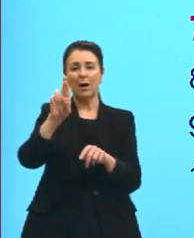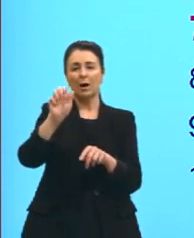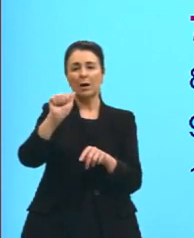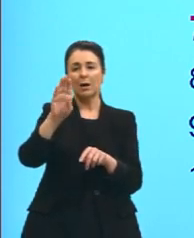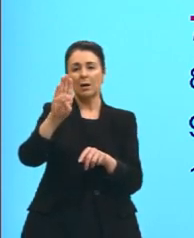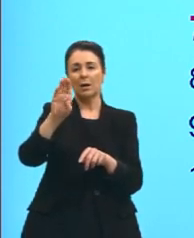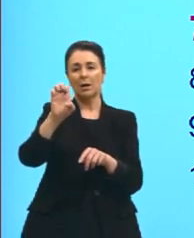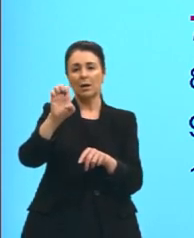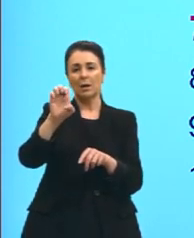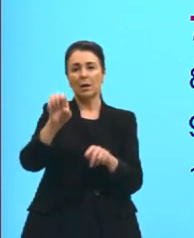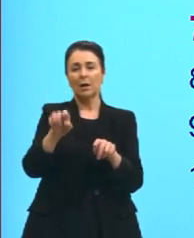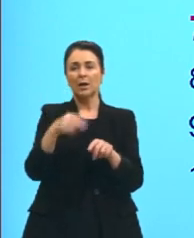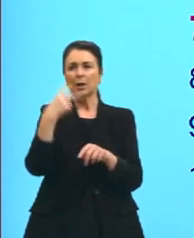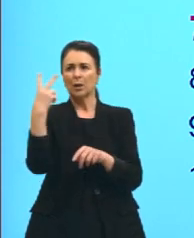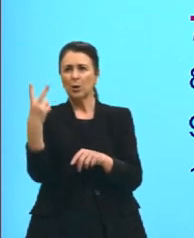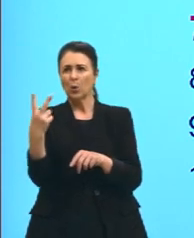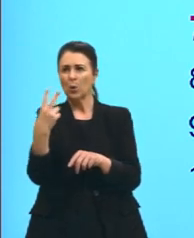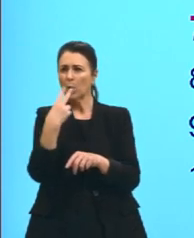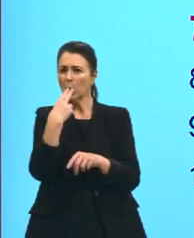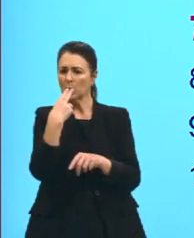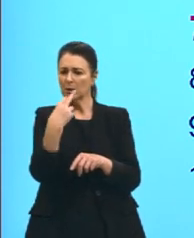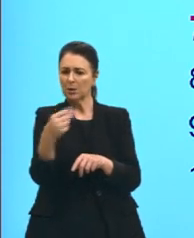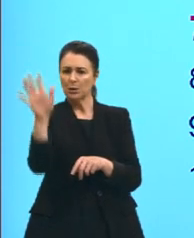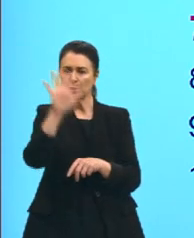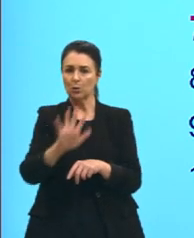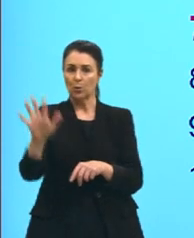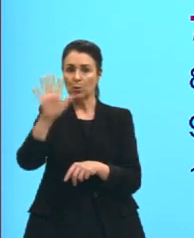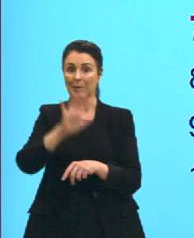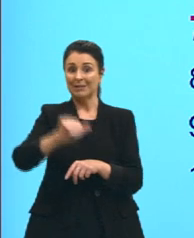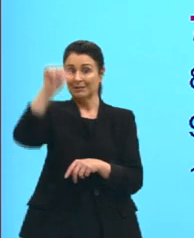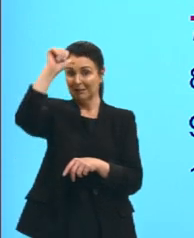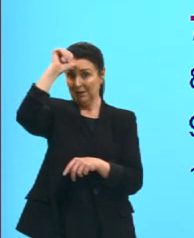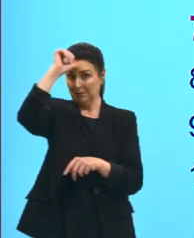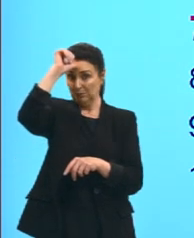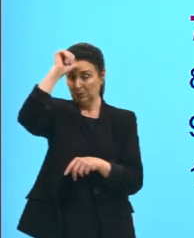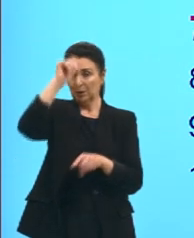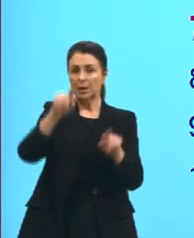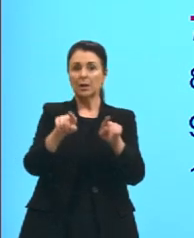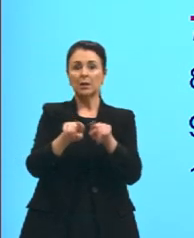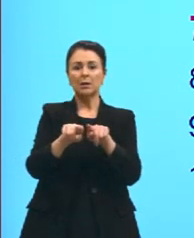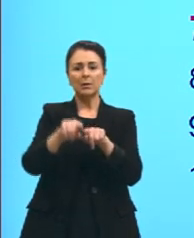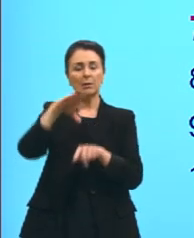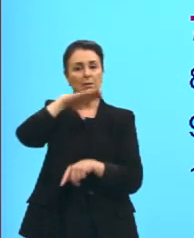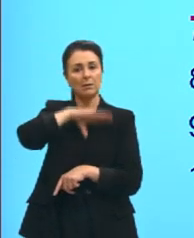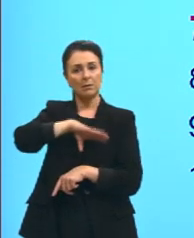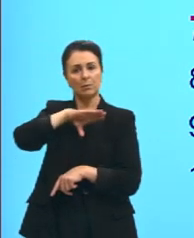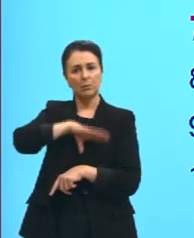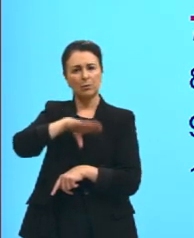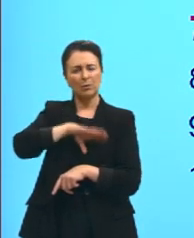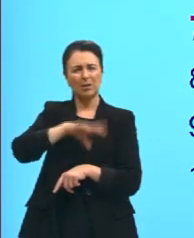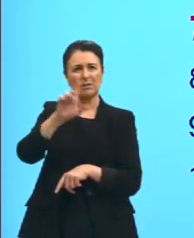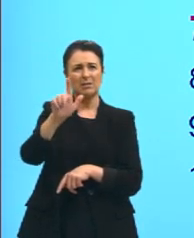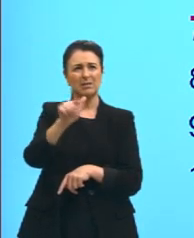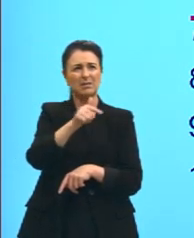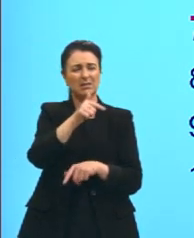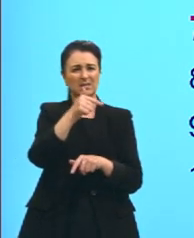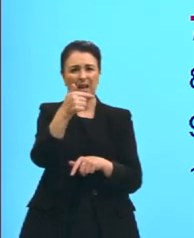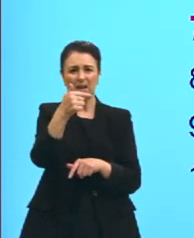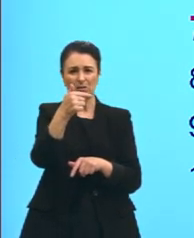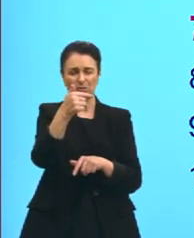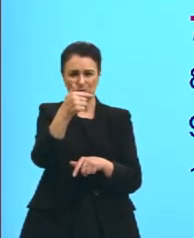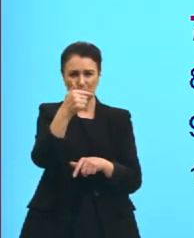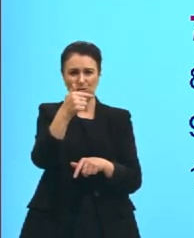idiomas diferentes falados na Índia link entre sexto e Portuguesa a gente tem um sétimo lugar